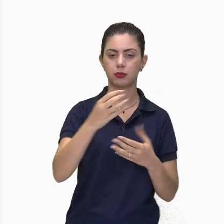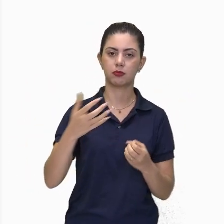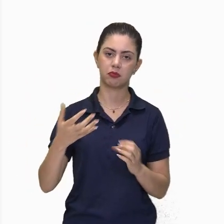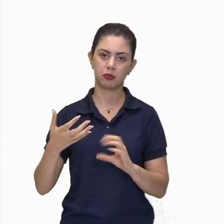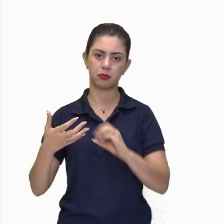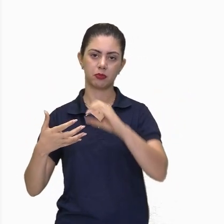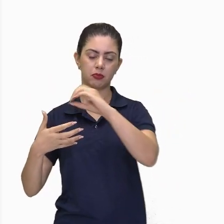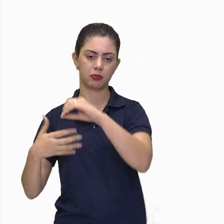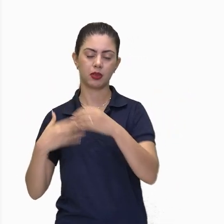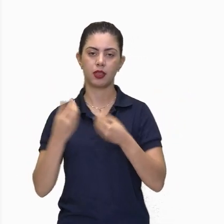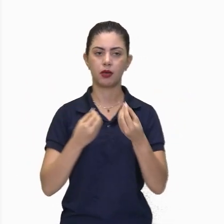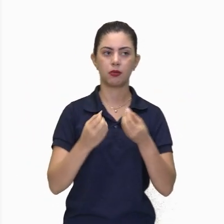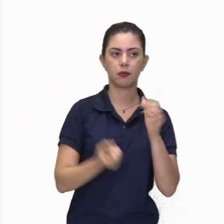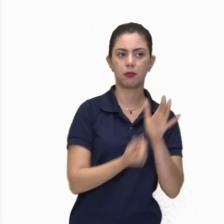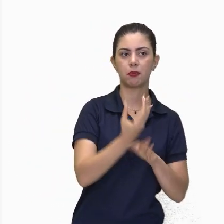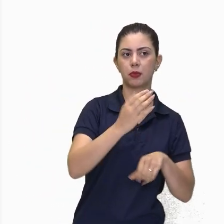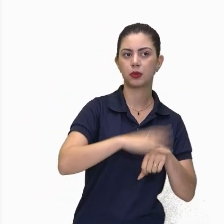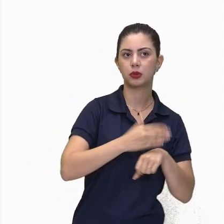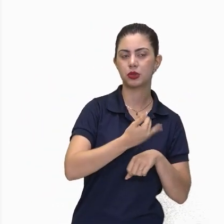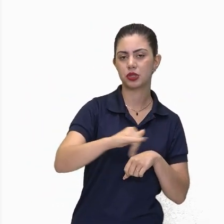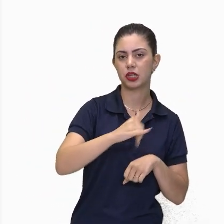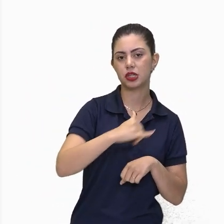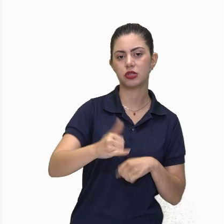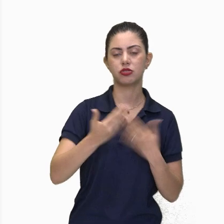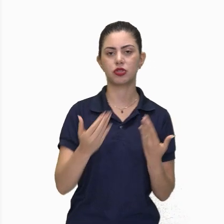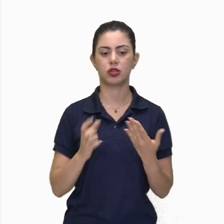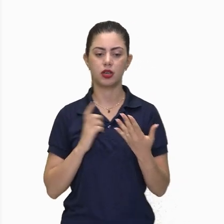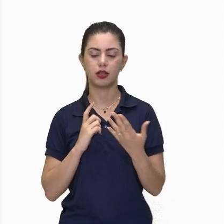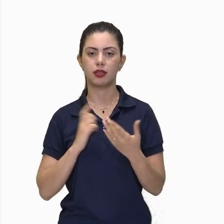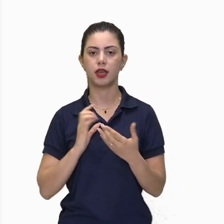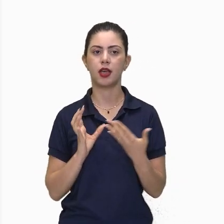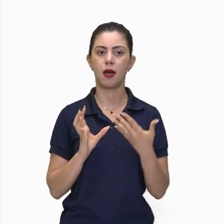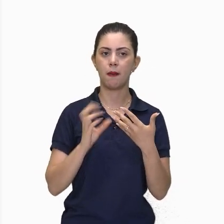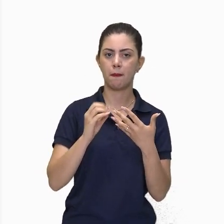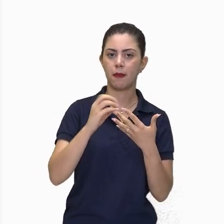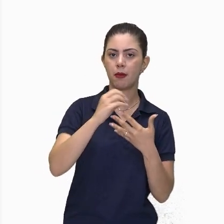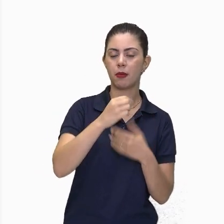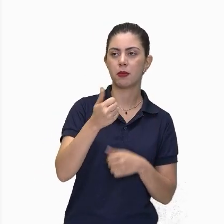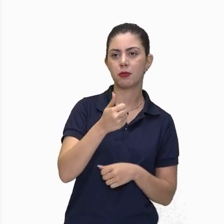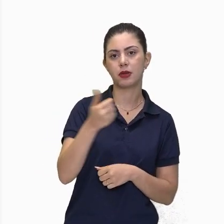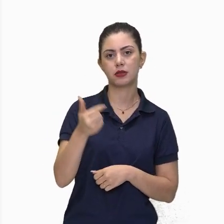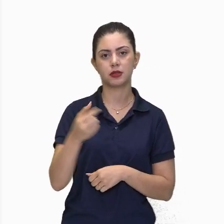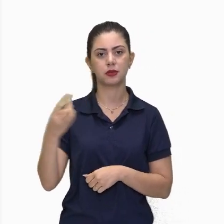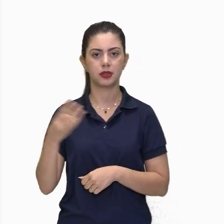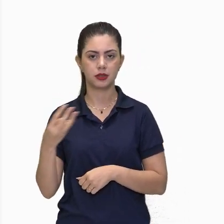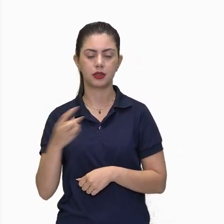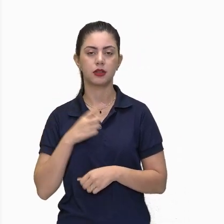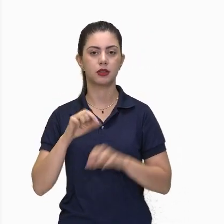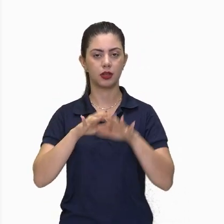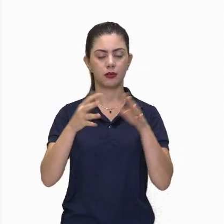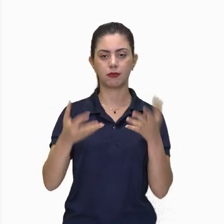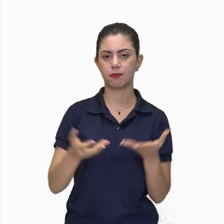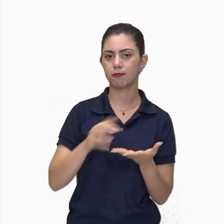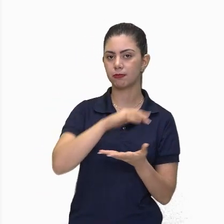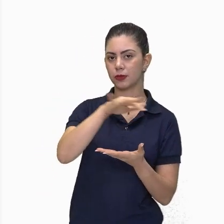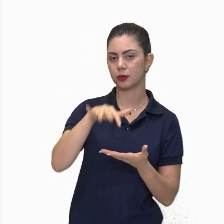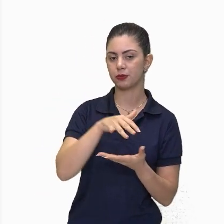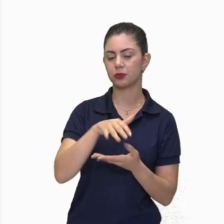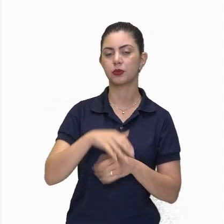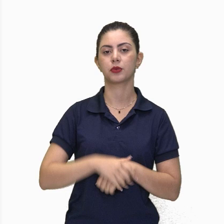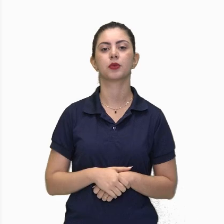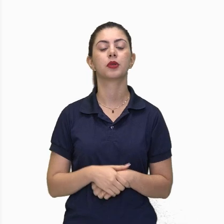entre os produtores, consumidores e decompositores em um ecossistema. São complexas, como a gente vai já observar o